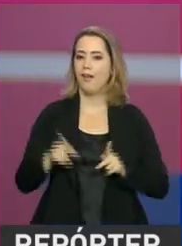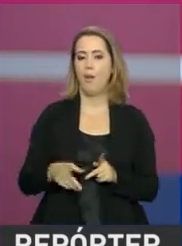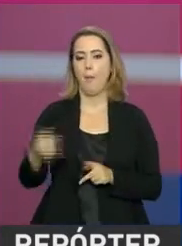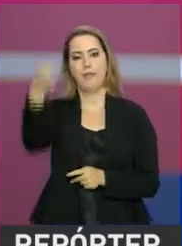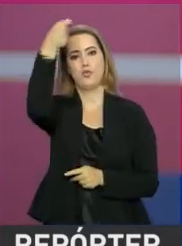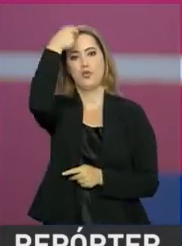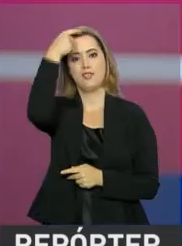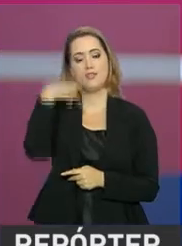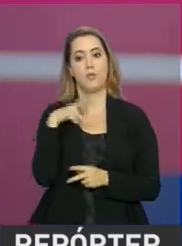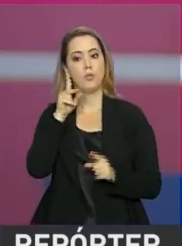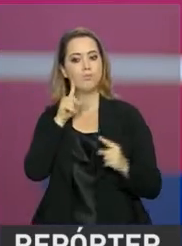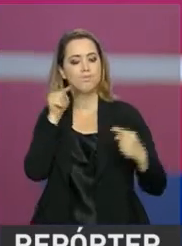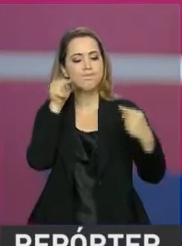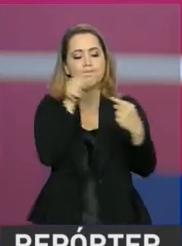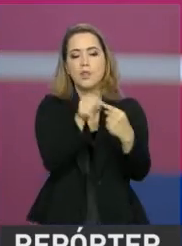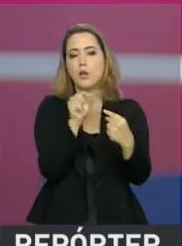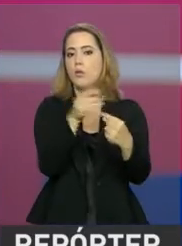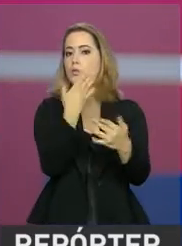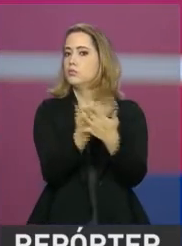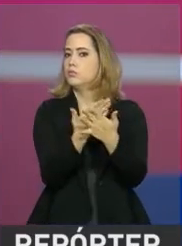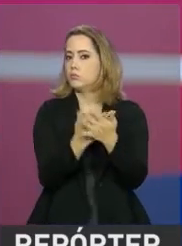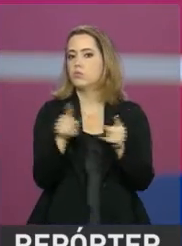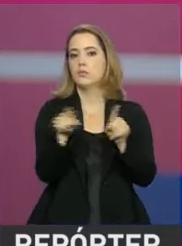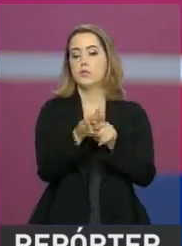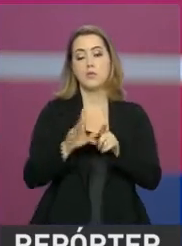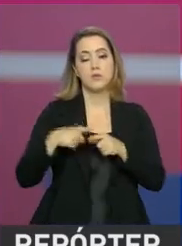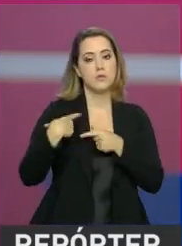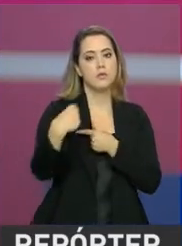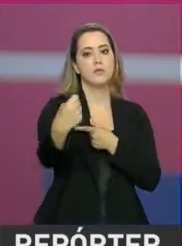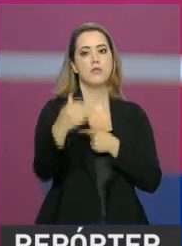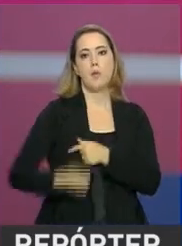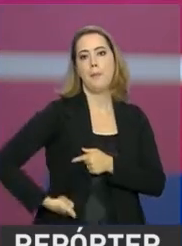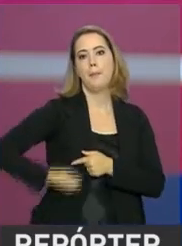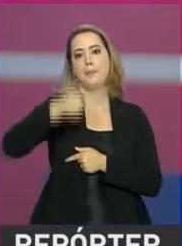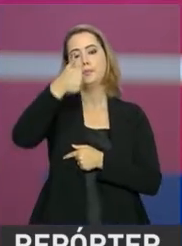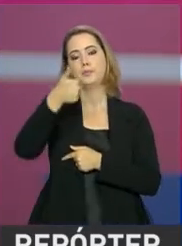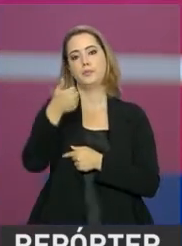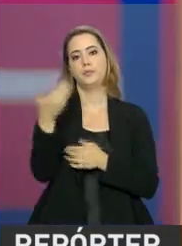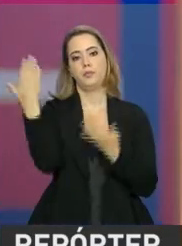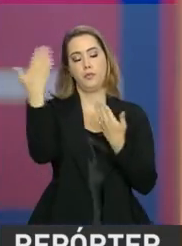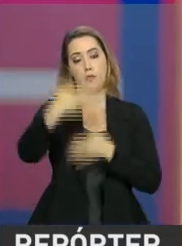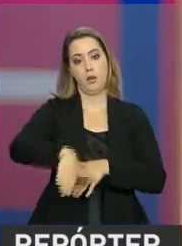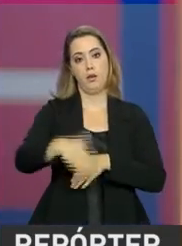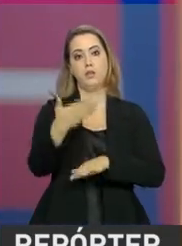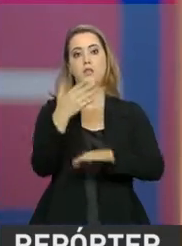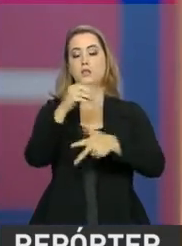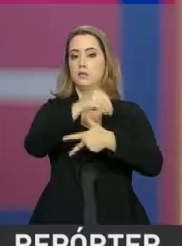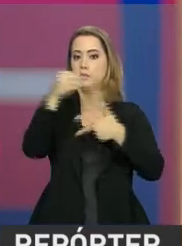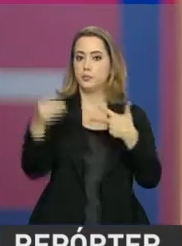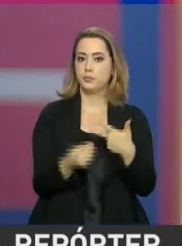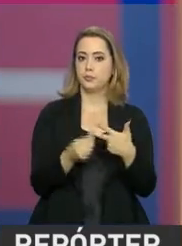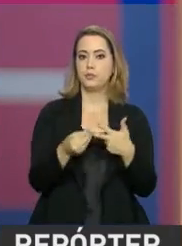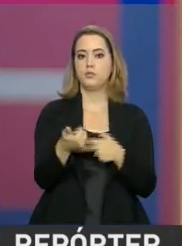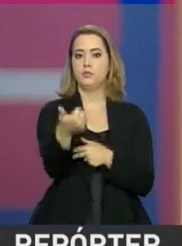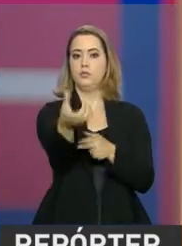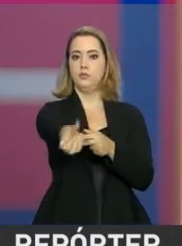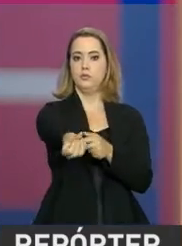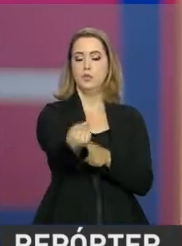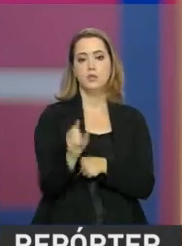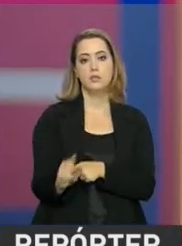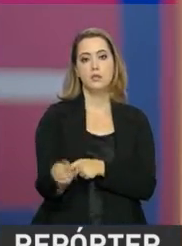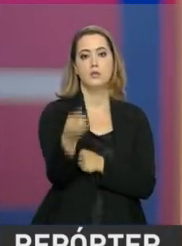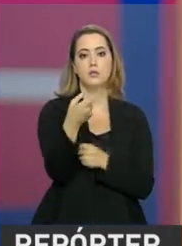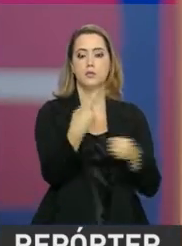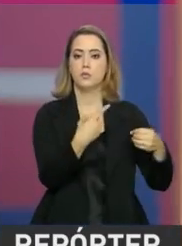e foco nos estudos para que você possa sair muito bem na prova do enem a gente tem mais de 16 mil locais de